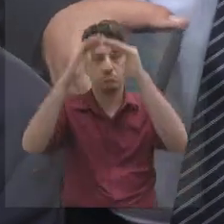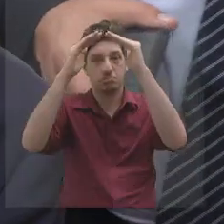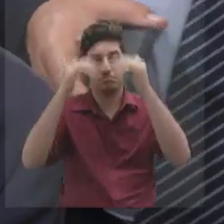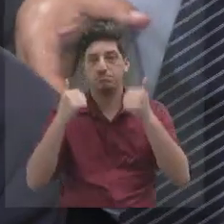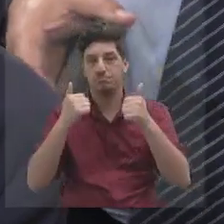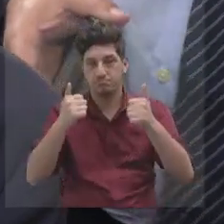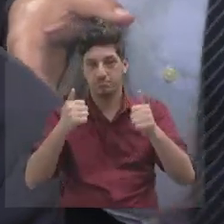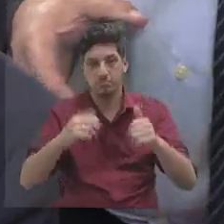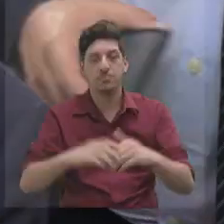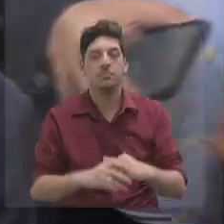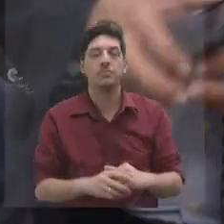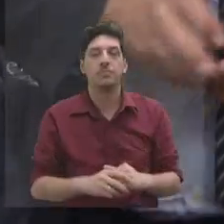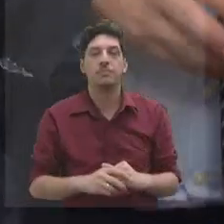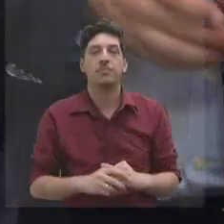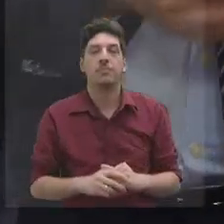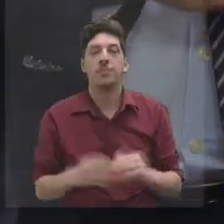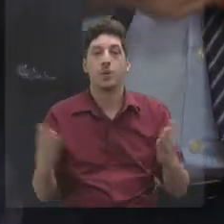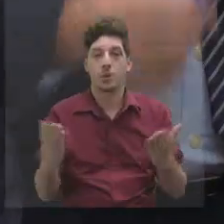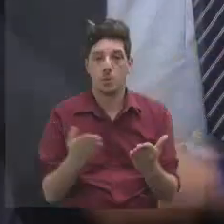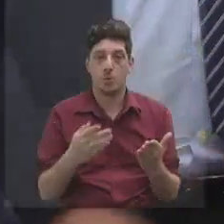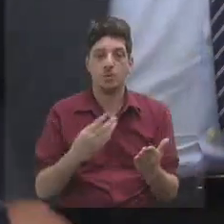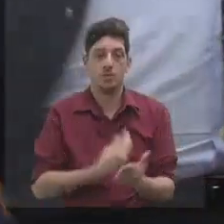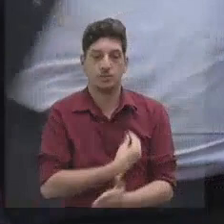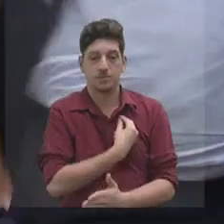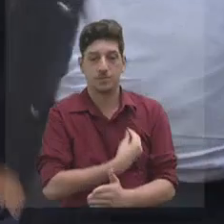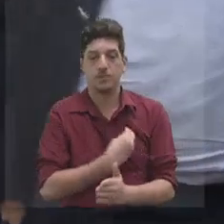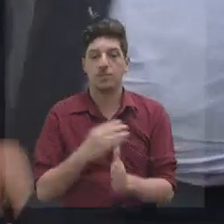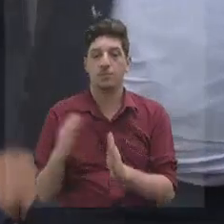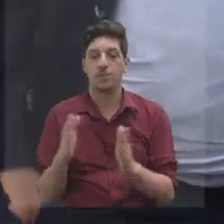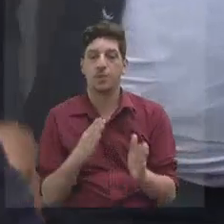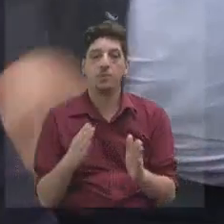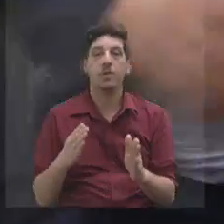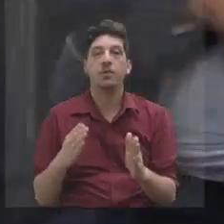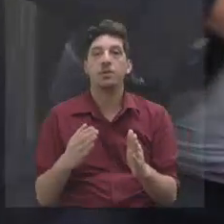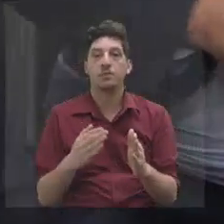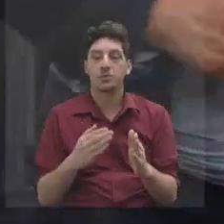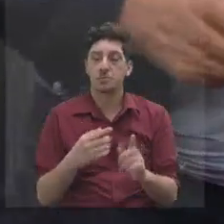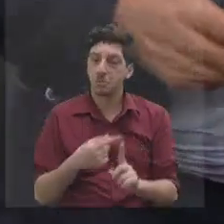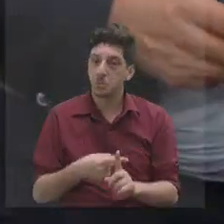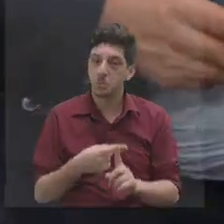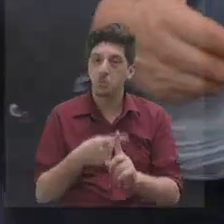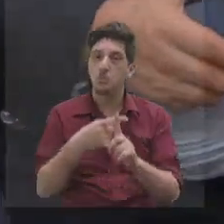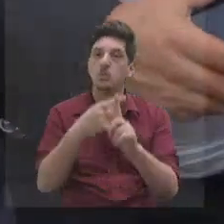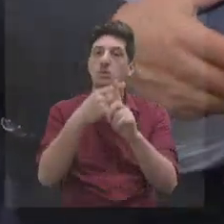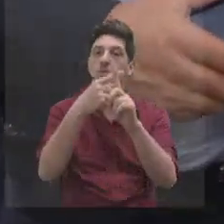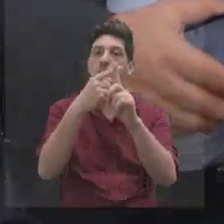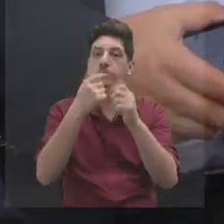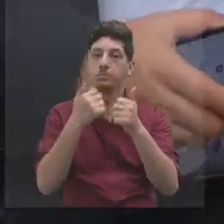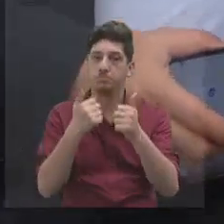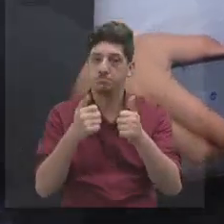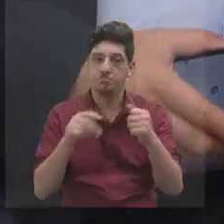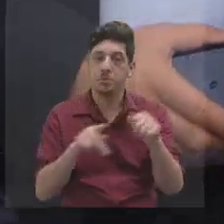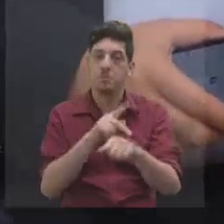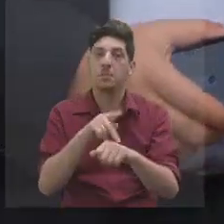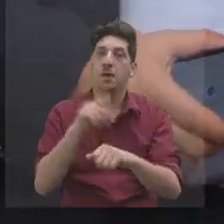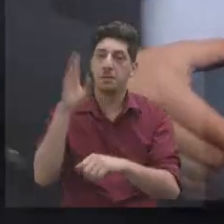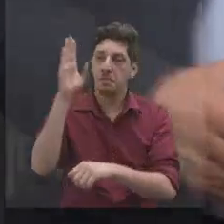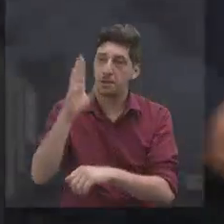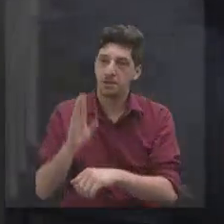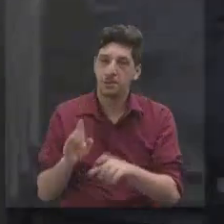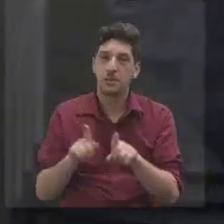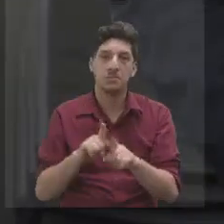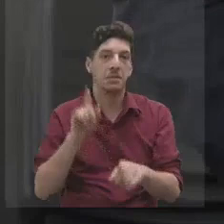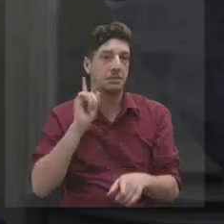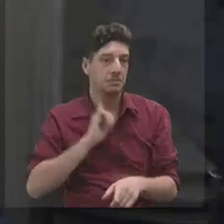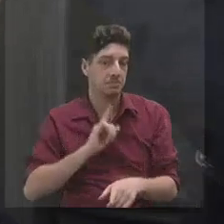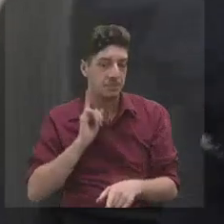nós estamos vivendo momentos de uma agenda positiva e o Brasil como Minas não pode